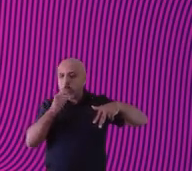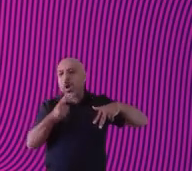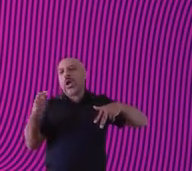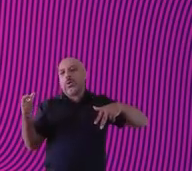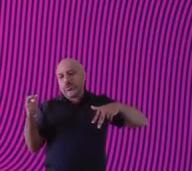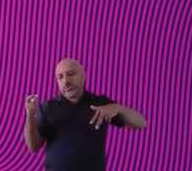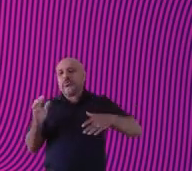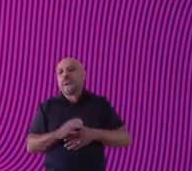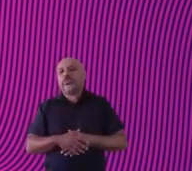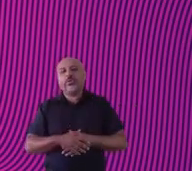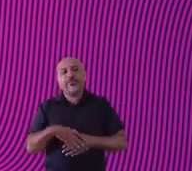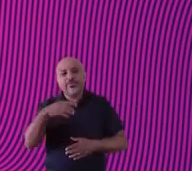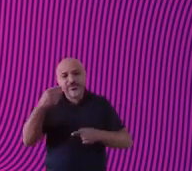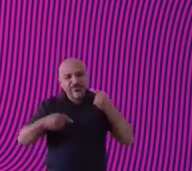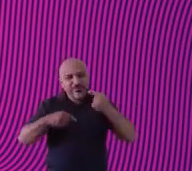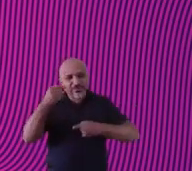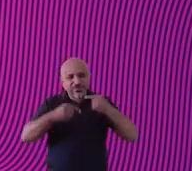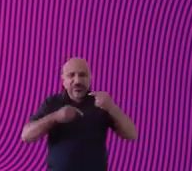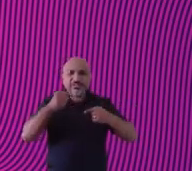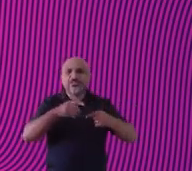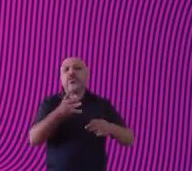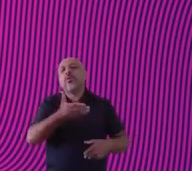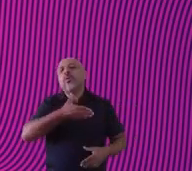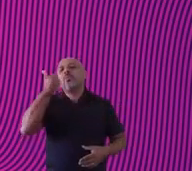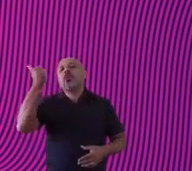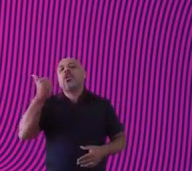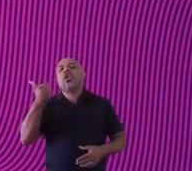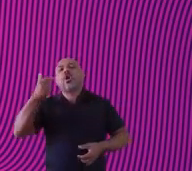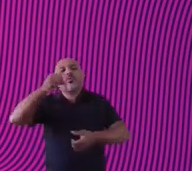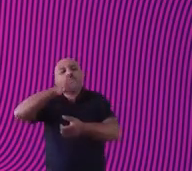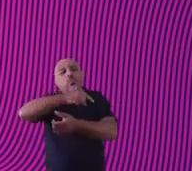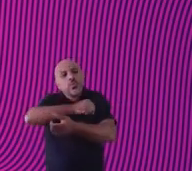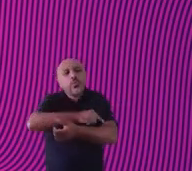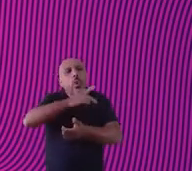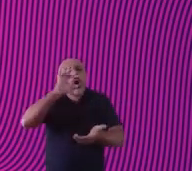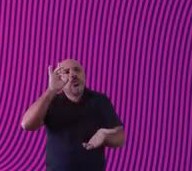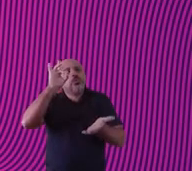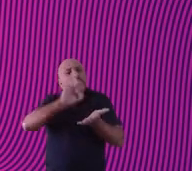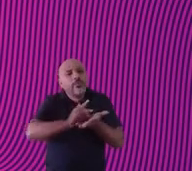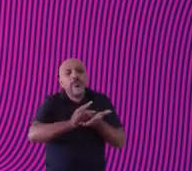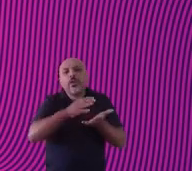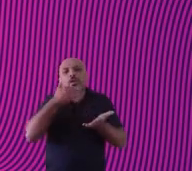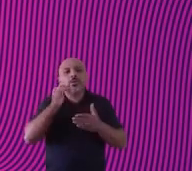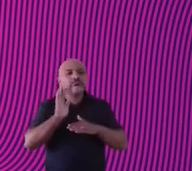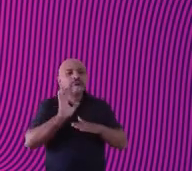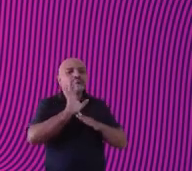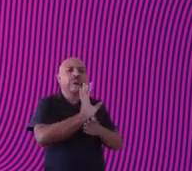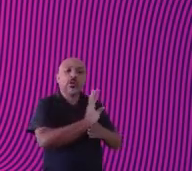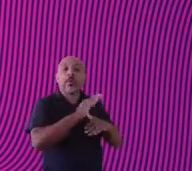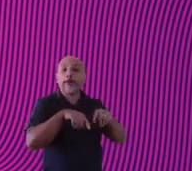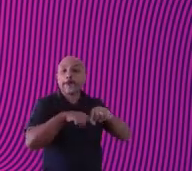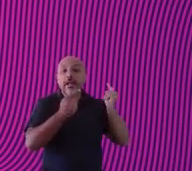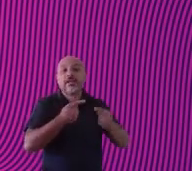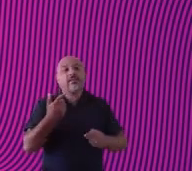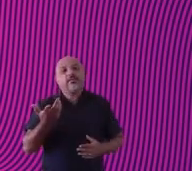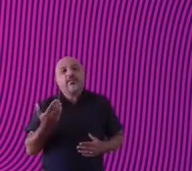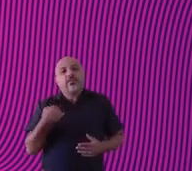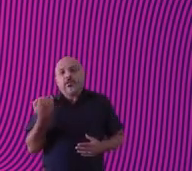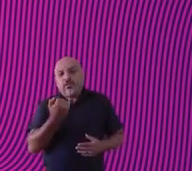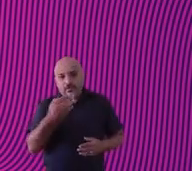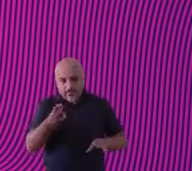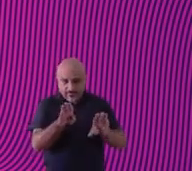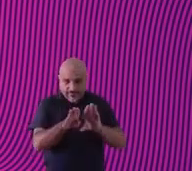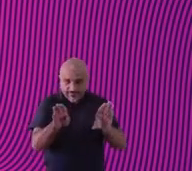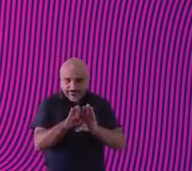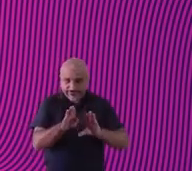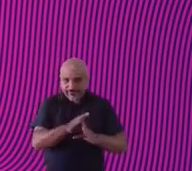hoje é para esses pacientes Qual a melhor indução com a melhor consolidação como você falou e até mesmo papel já que a gente está numa